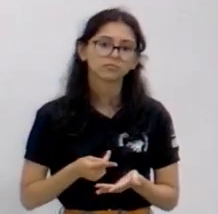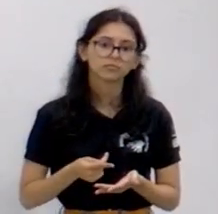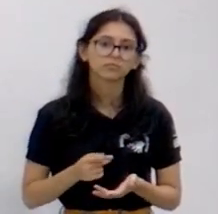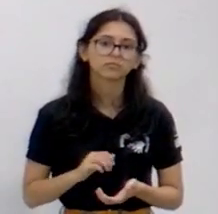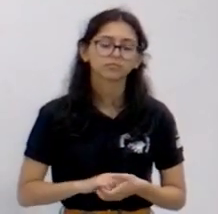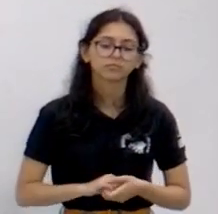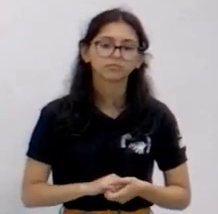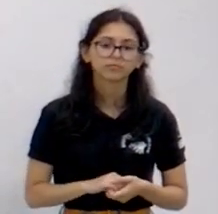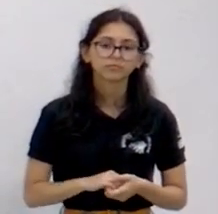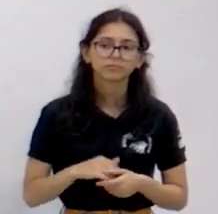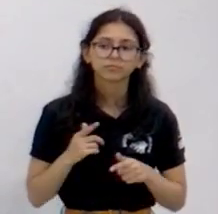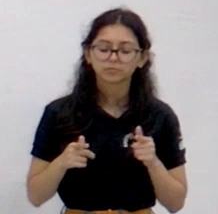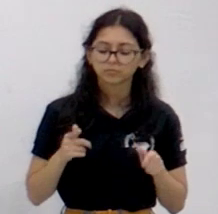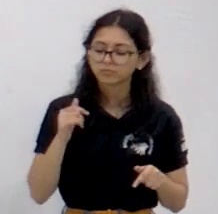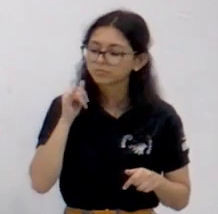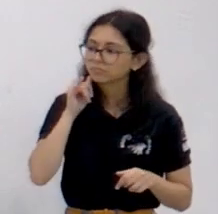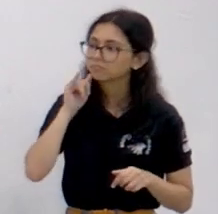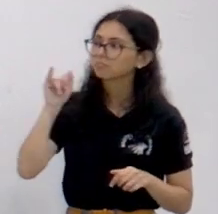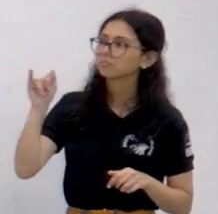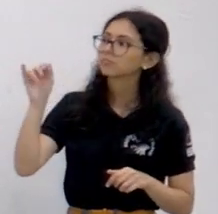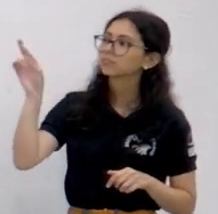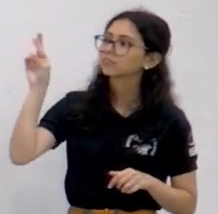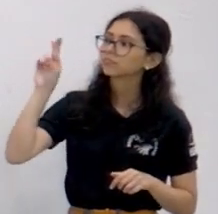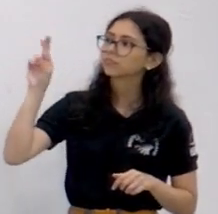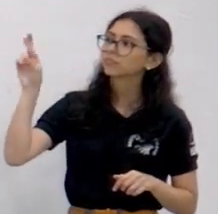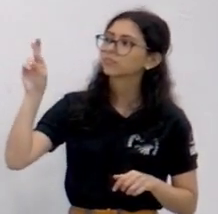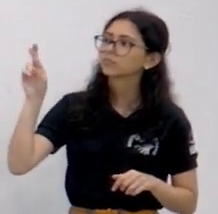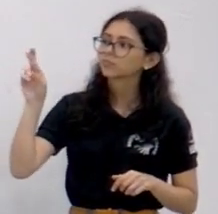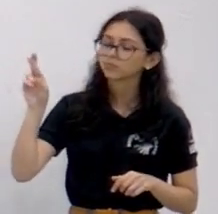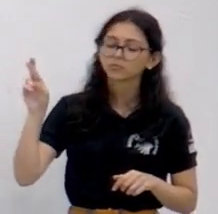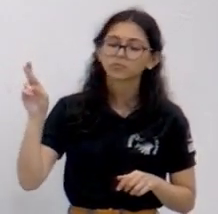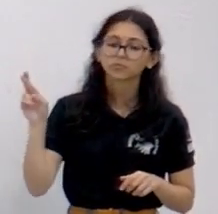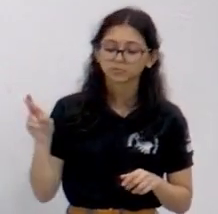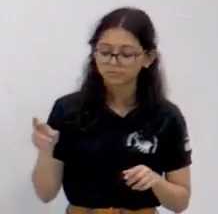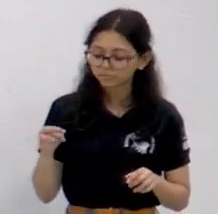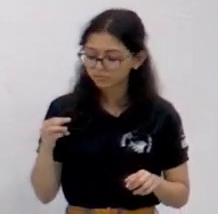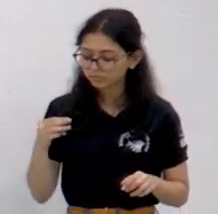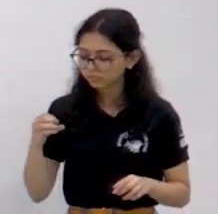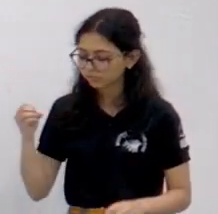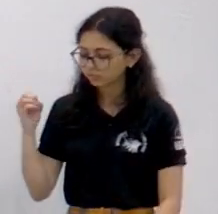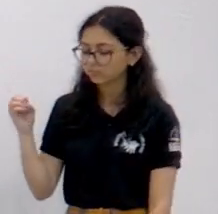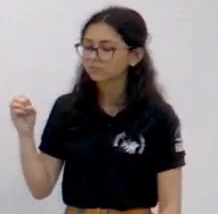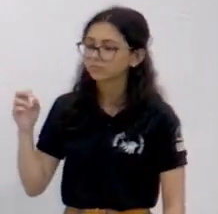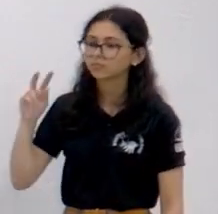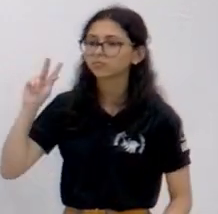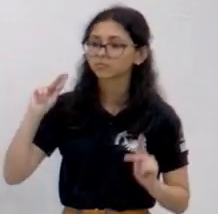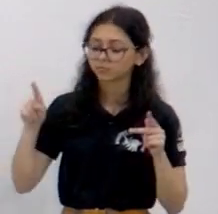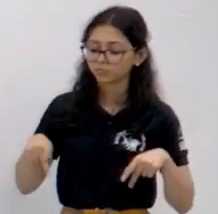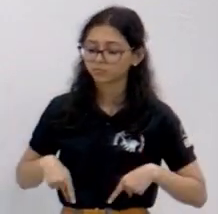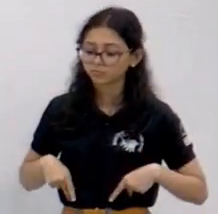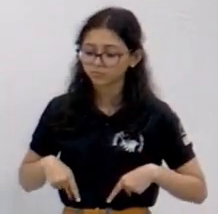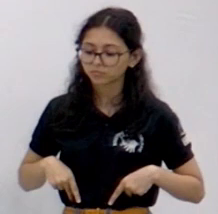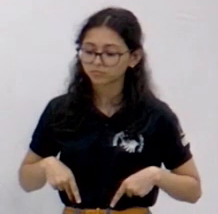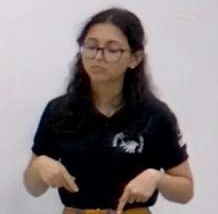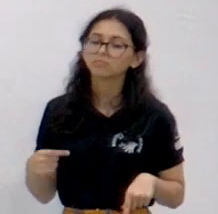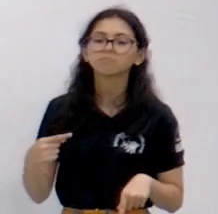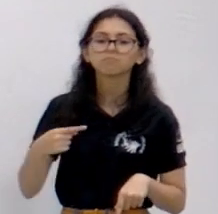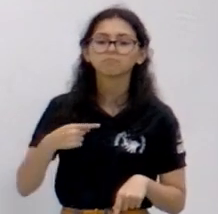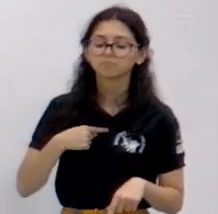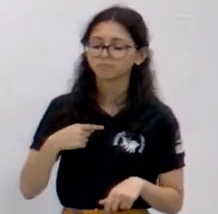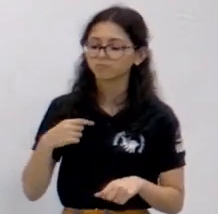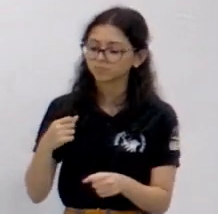Gideão, com estes 300 homens que lamberam a água, eu vos livrarei e os entregarei aos midianitas nas tuas mãos,